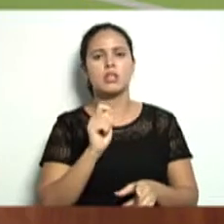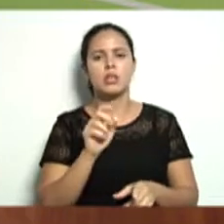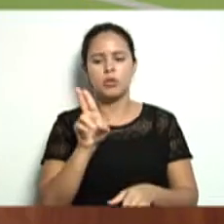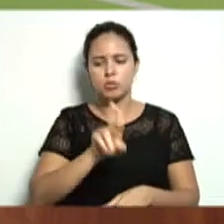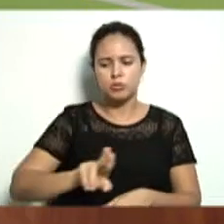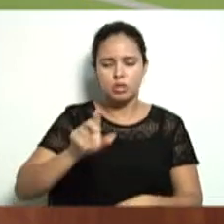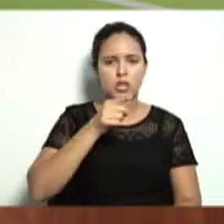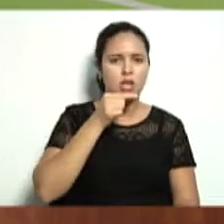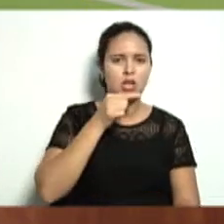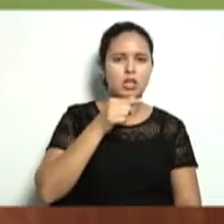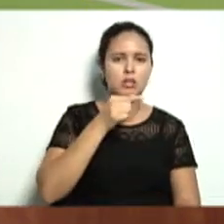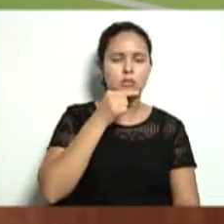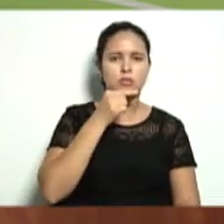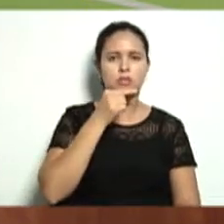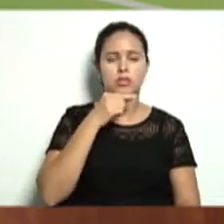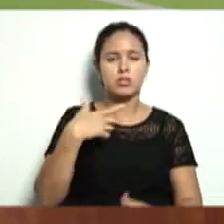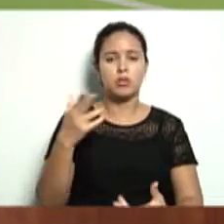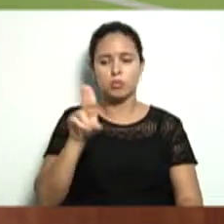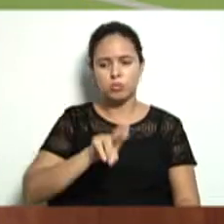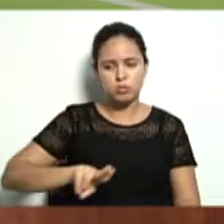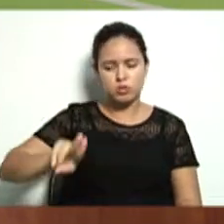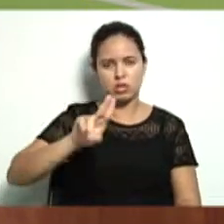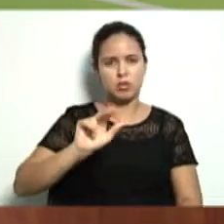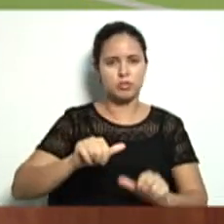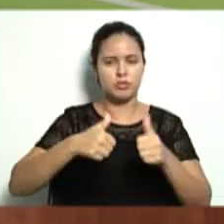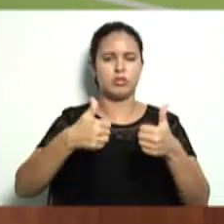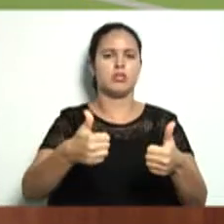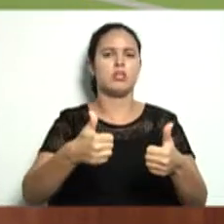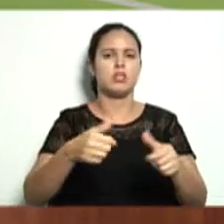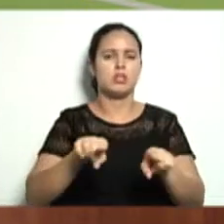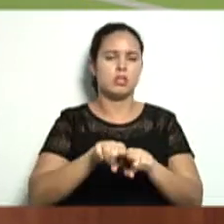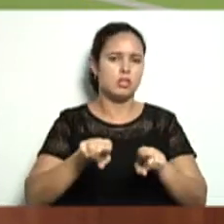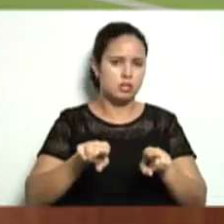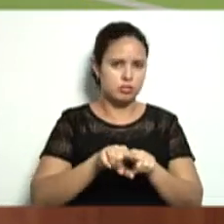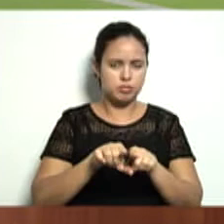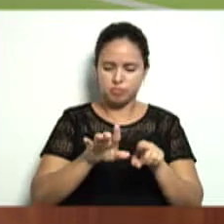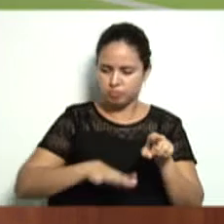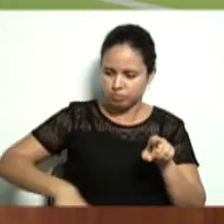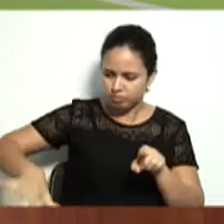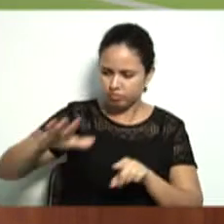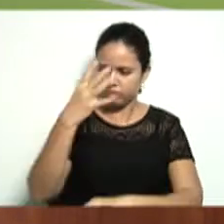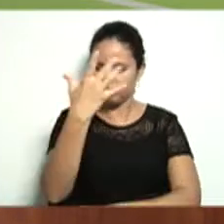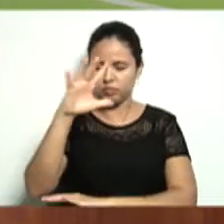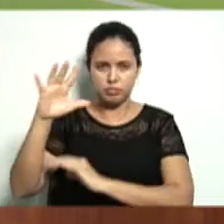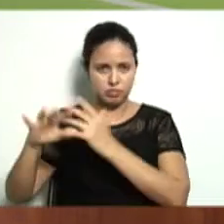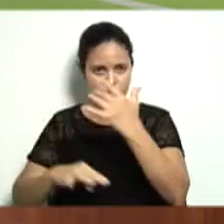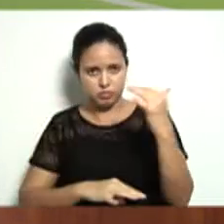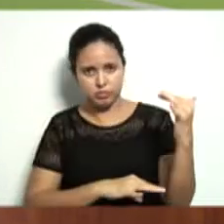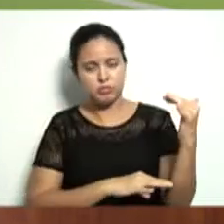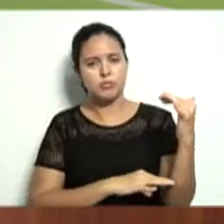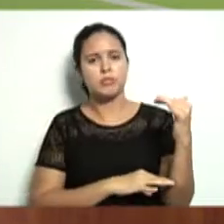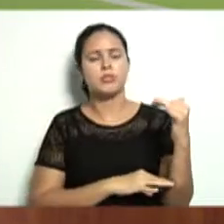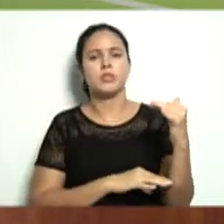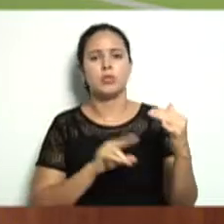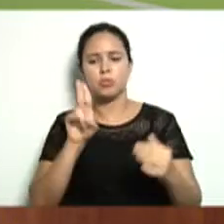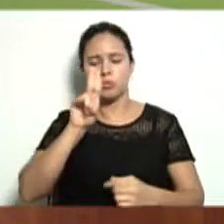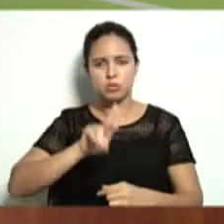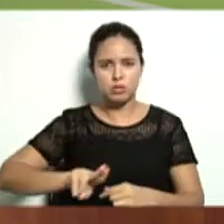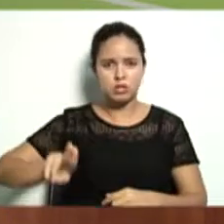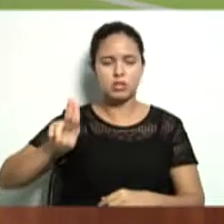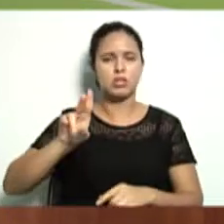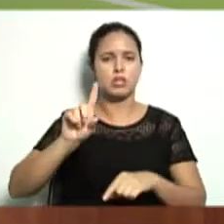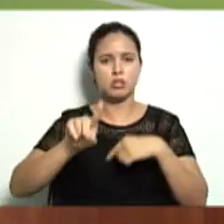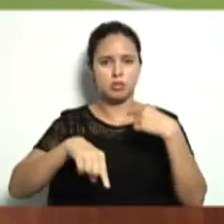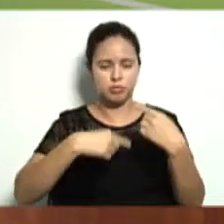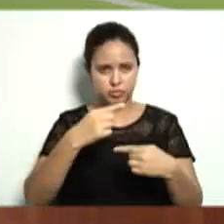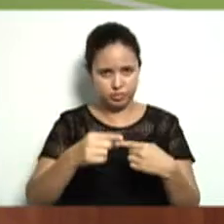tem que fazer o uso da forma melhorada e do ambiente como um todo. usar o ambiente é o que o